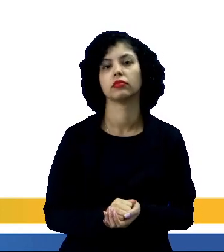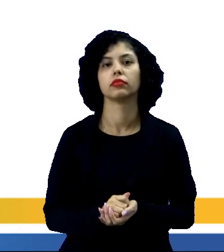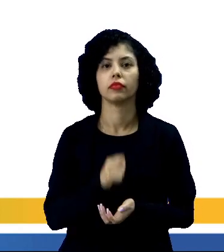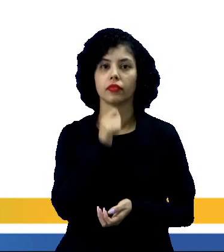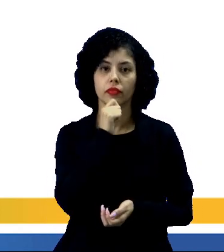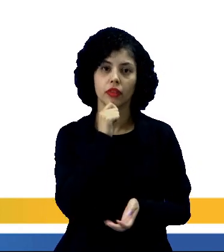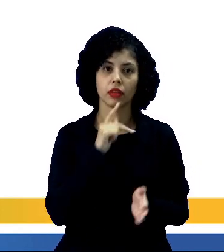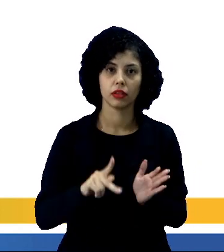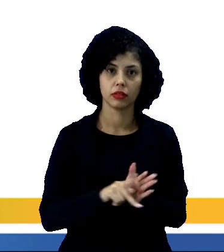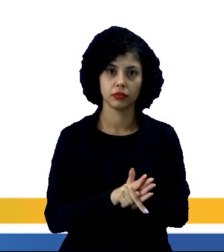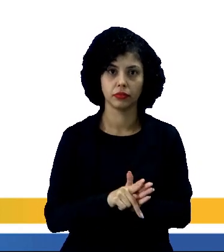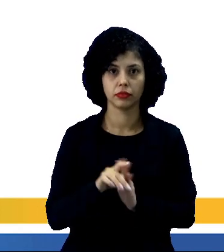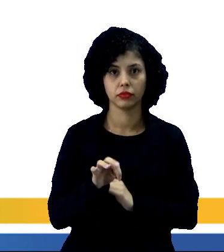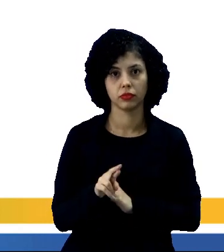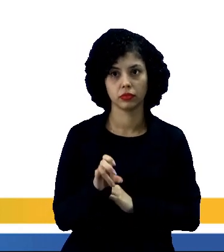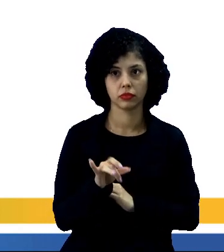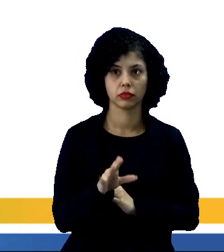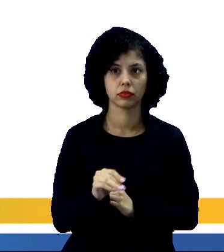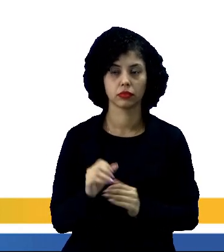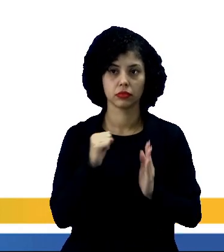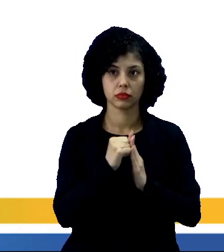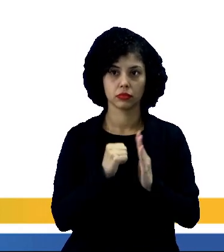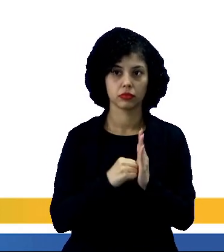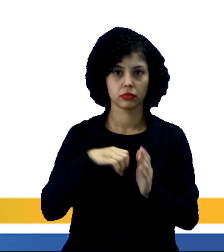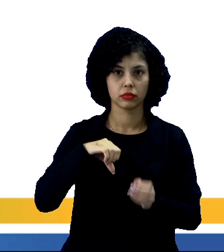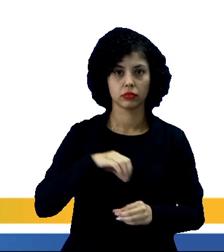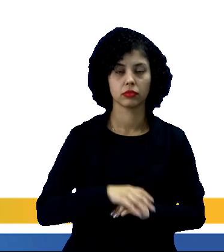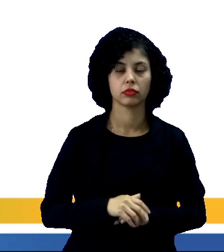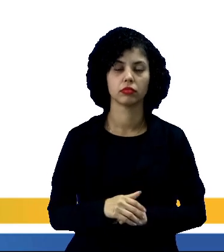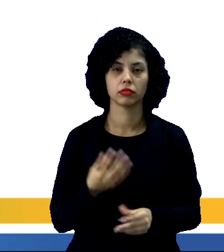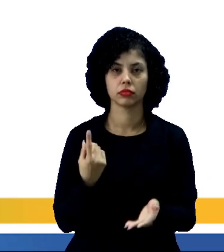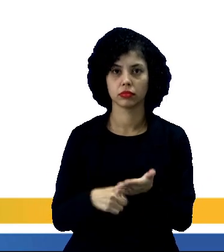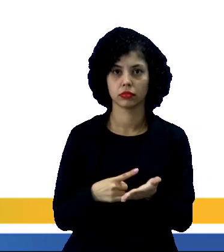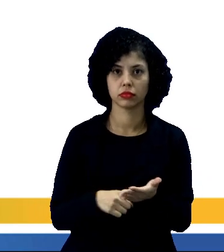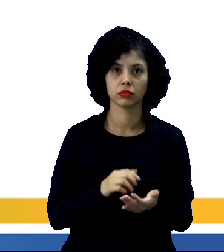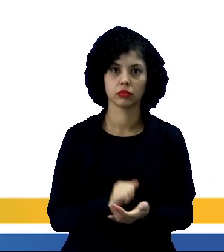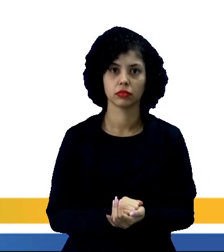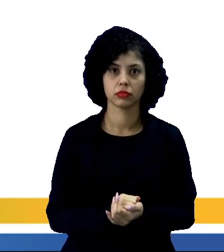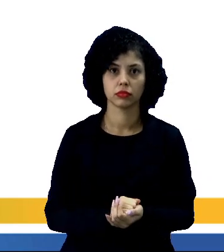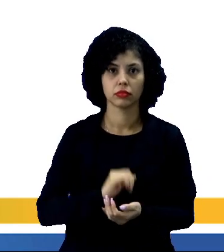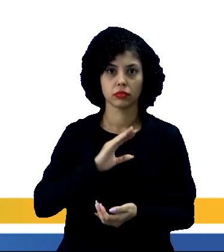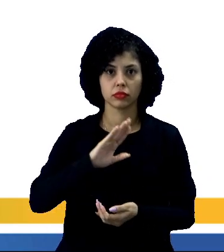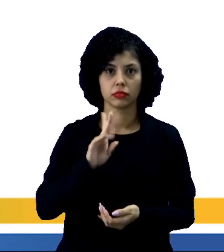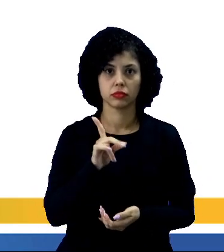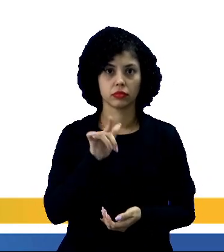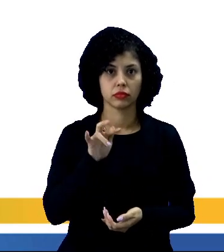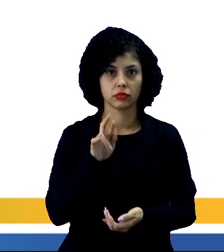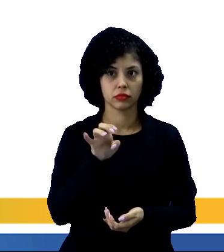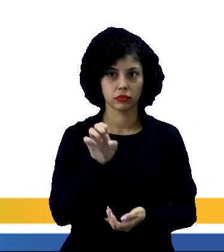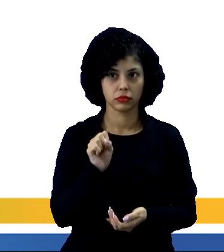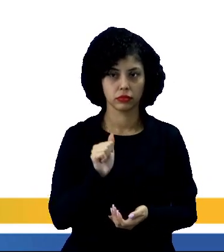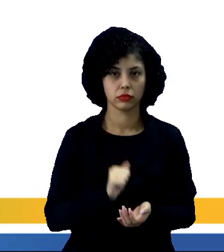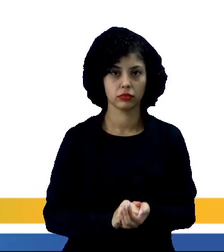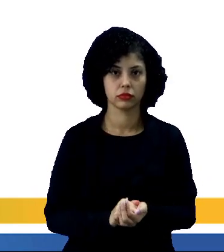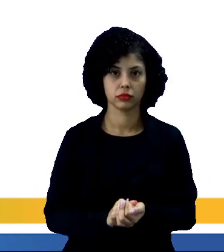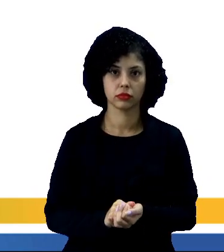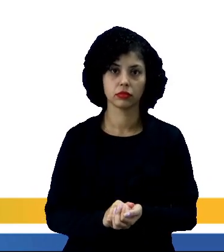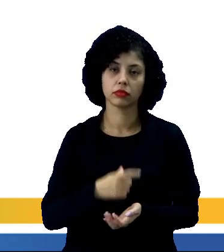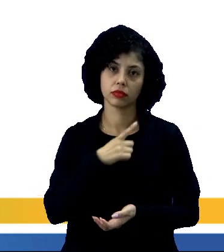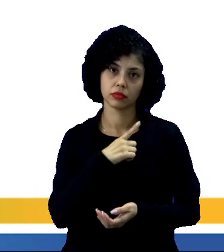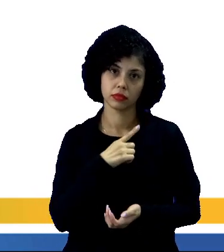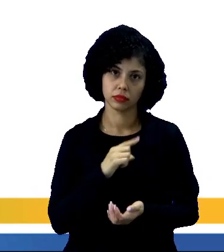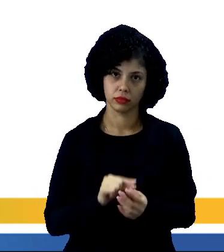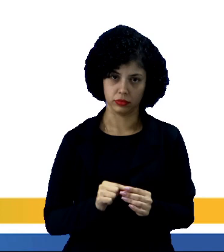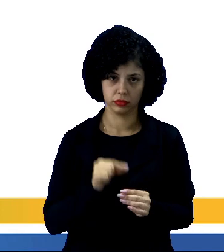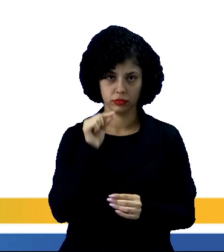aí automático no século IX. Veja, de acordo com Charles B., né, Fowler, estes cilindros com